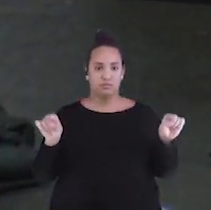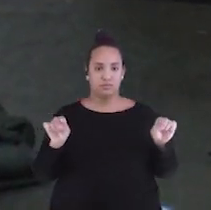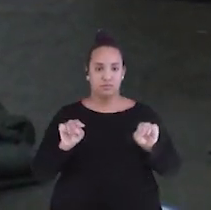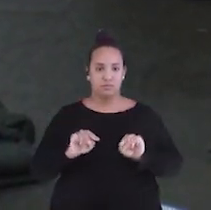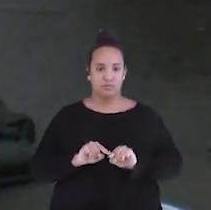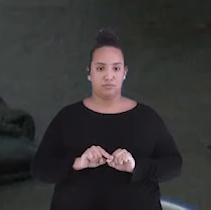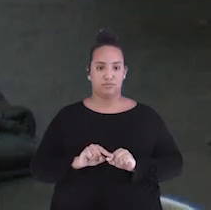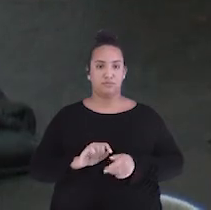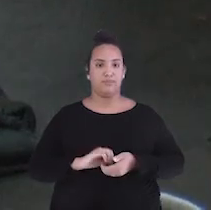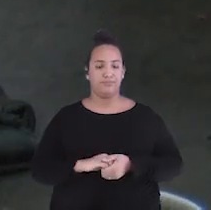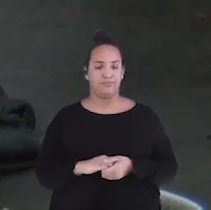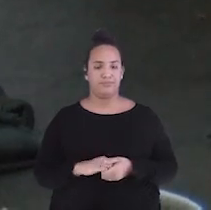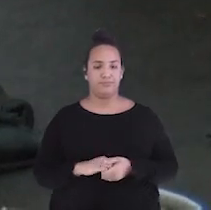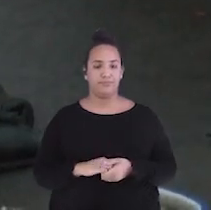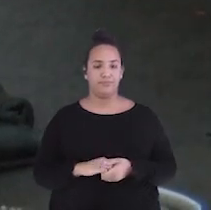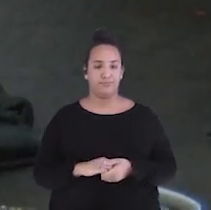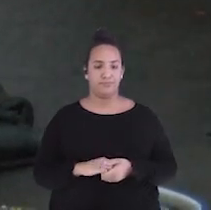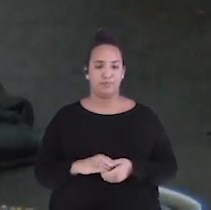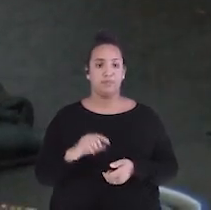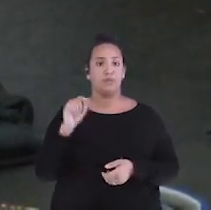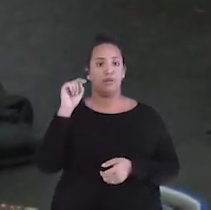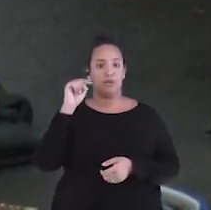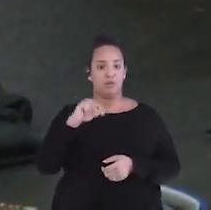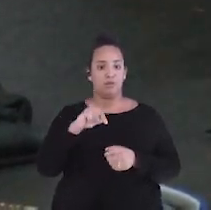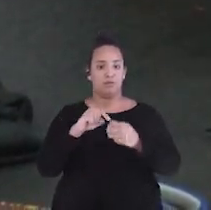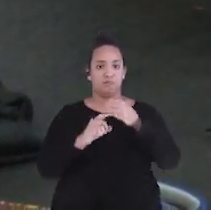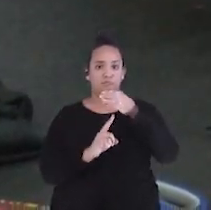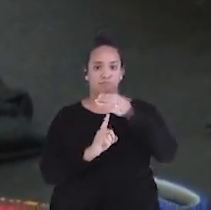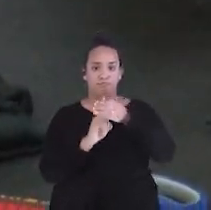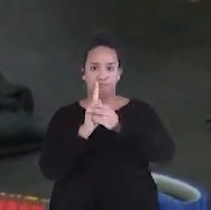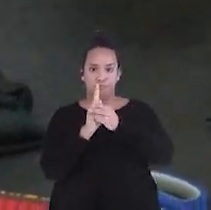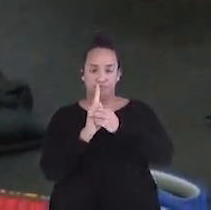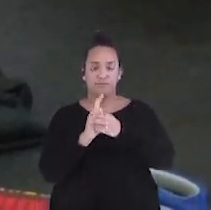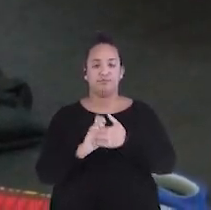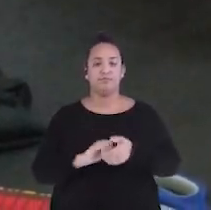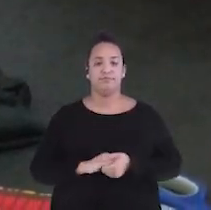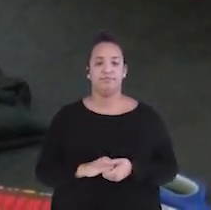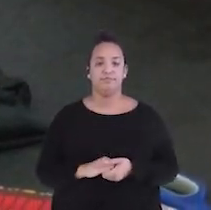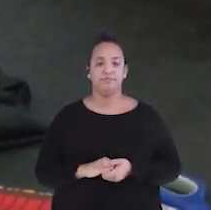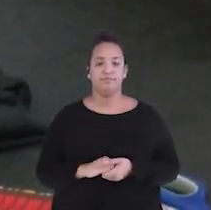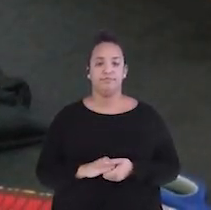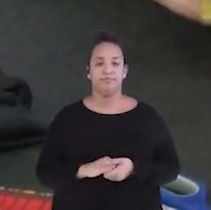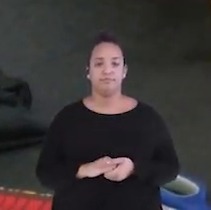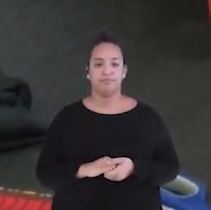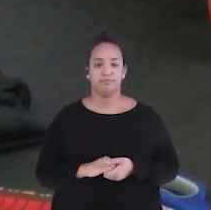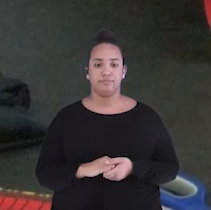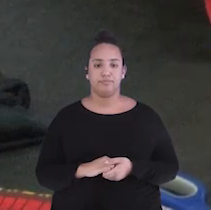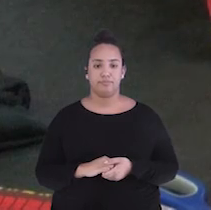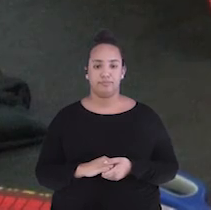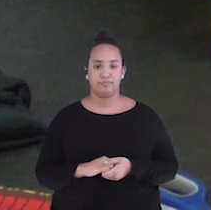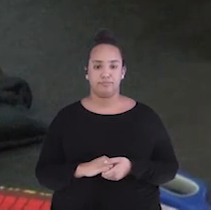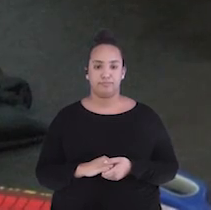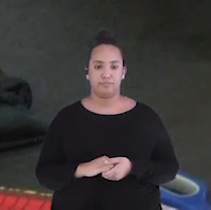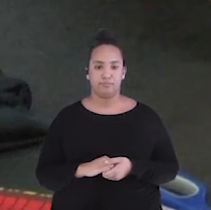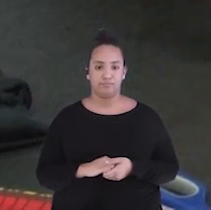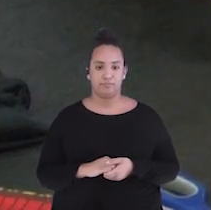ó. Exatamente. E aí, é por essa extremidade que nós vamos passar a cabeça da boneca.